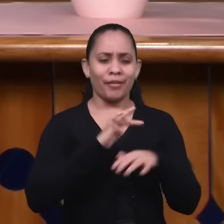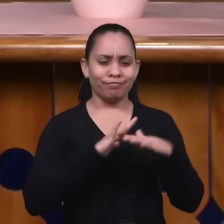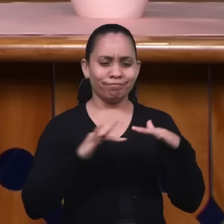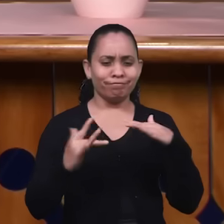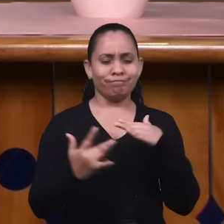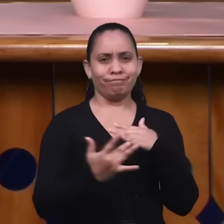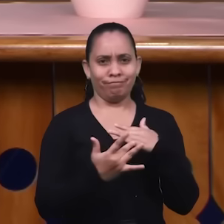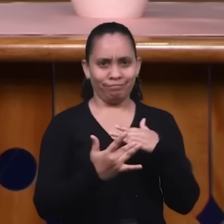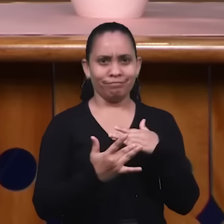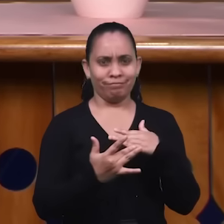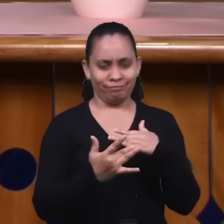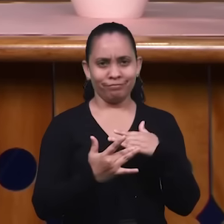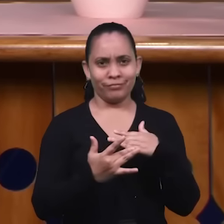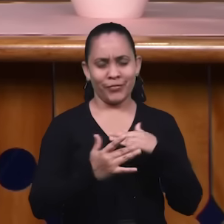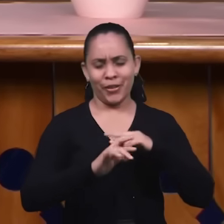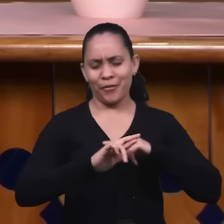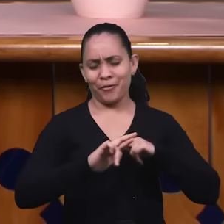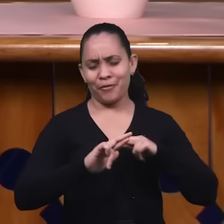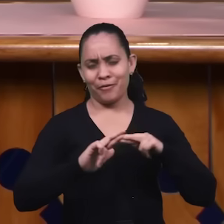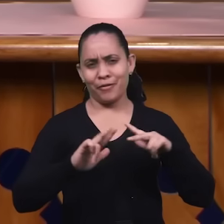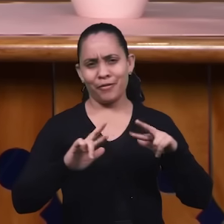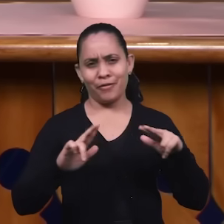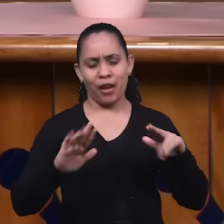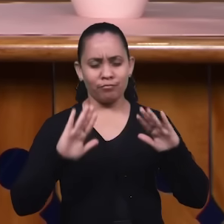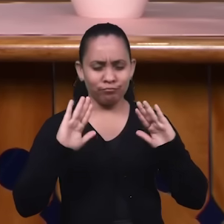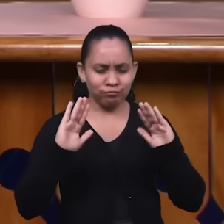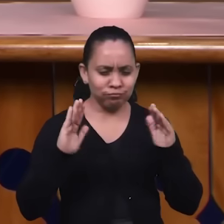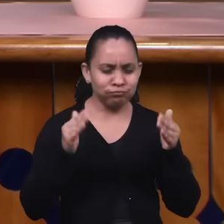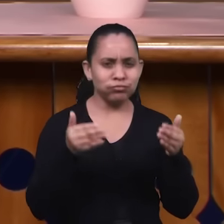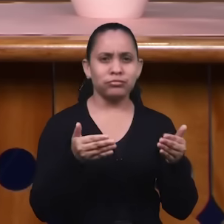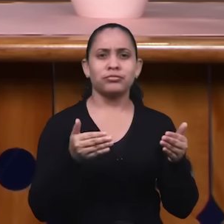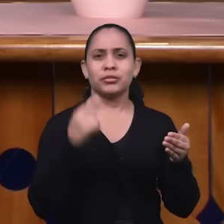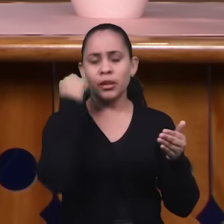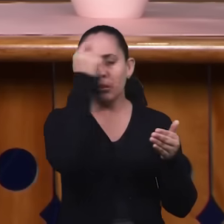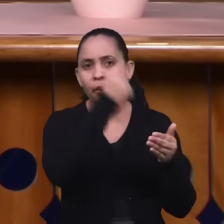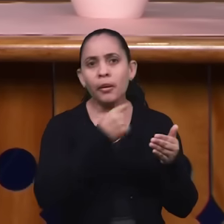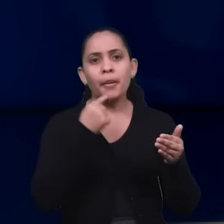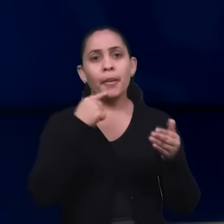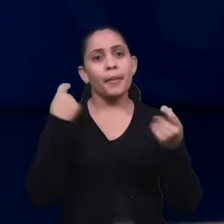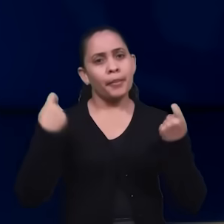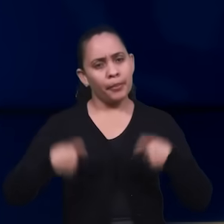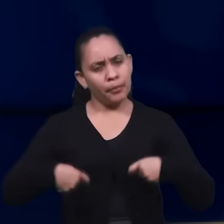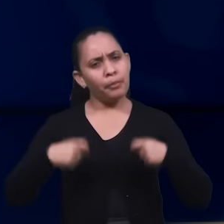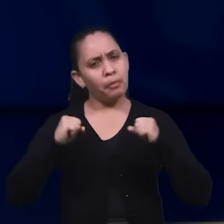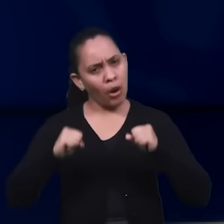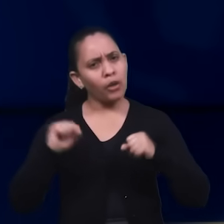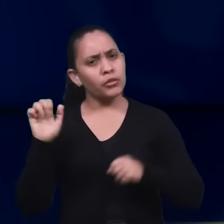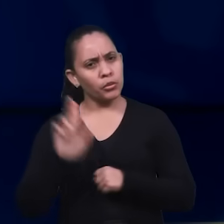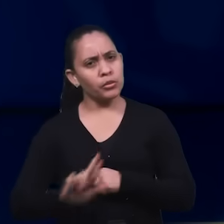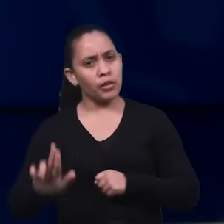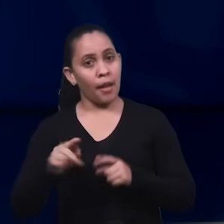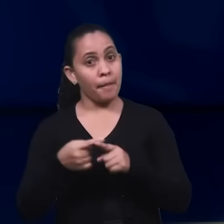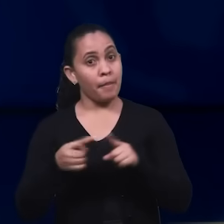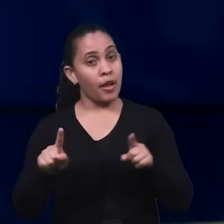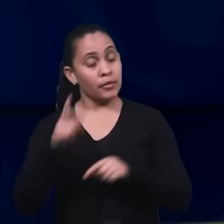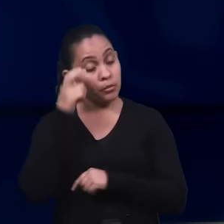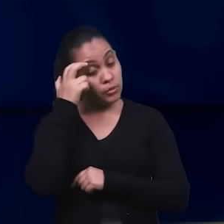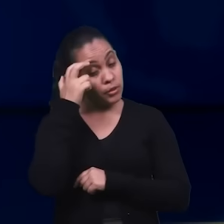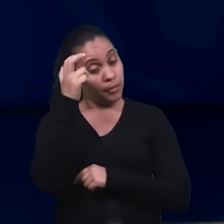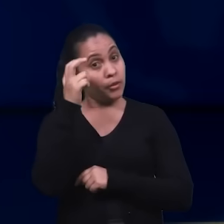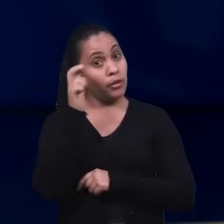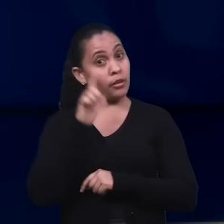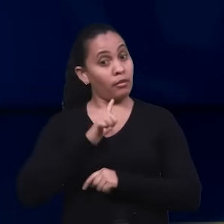tem as redes sociais, isso tudo é salutar desde que seja usado com sabedoria. E eu quero fazer aqui uma pergunta para os